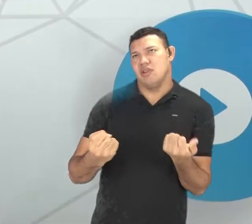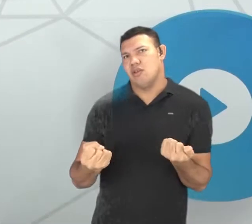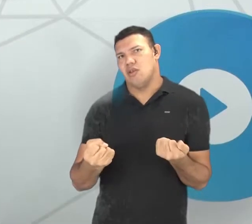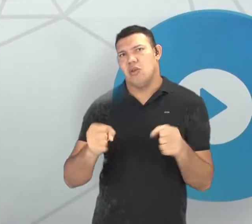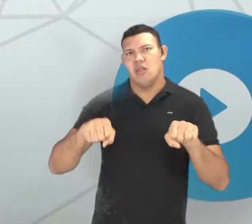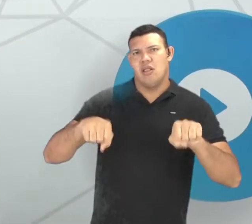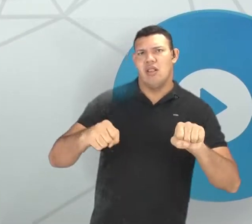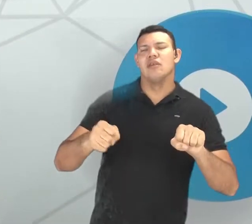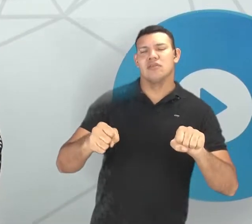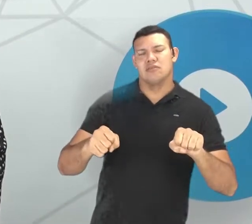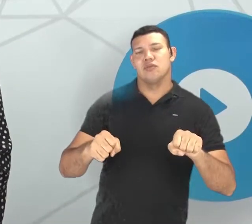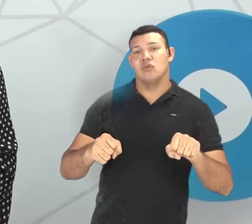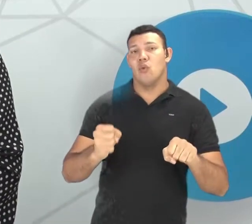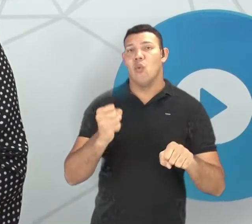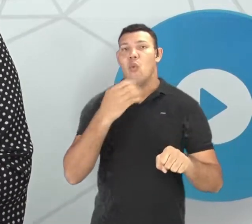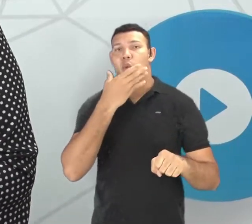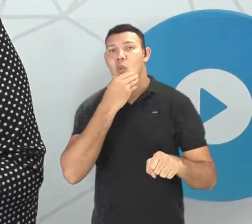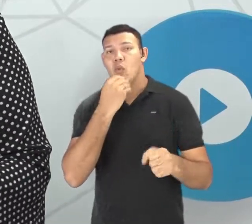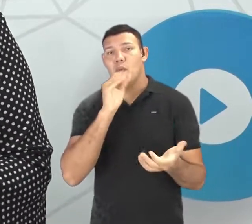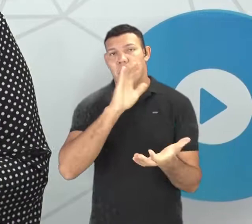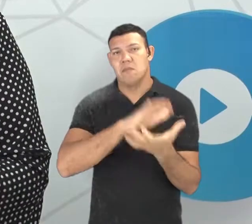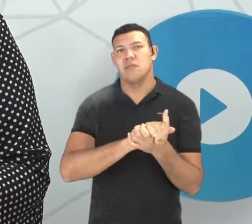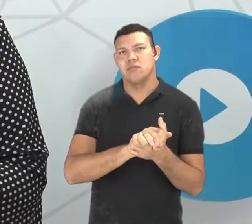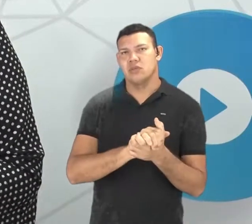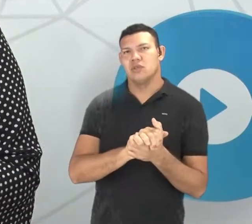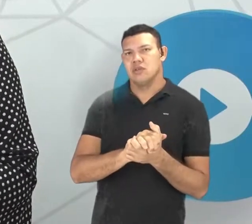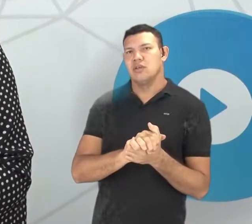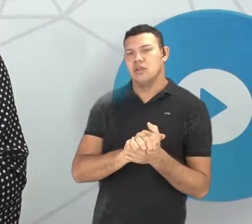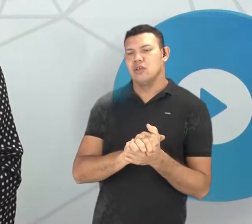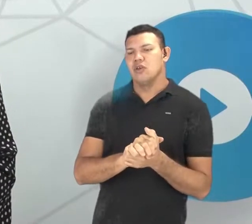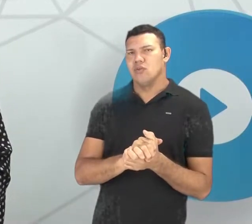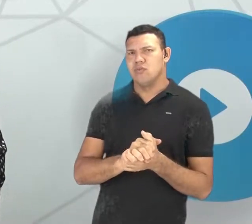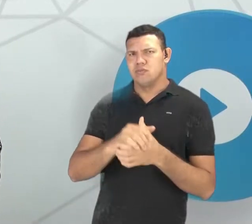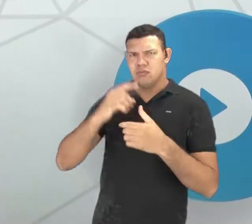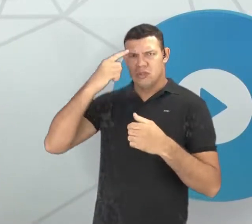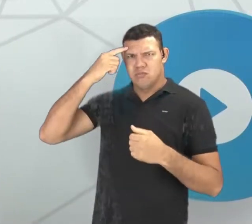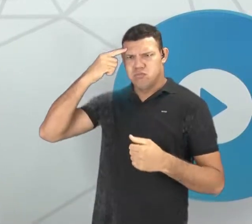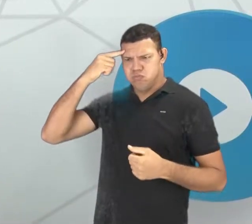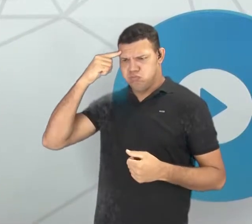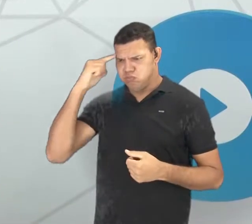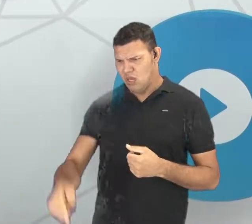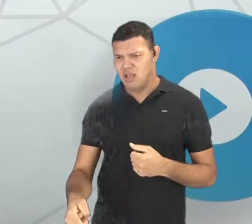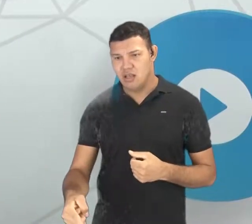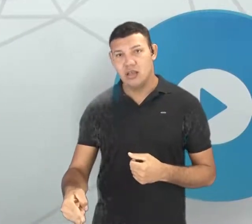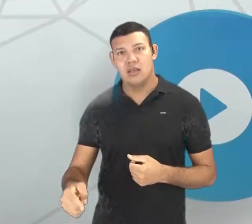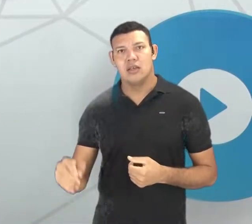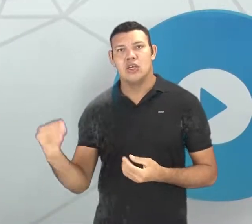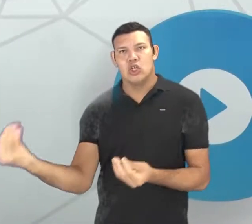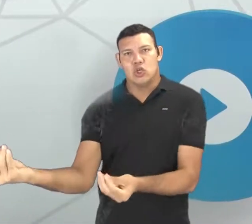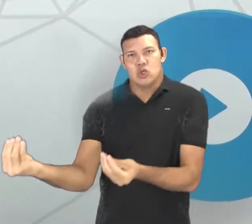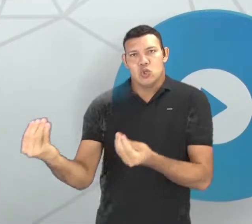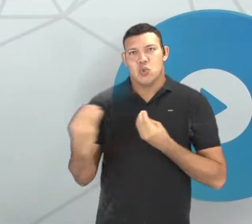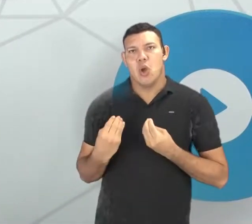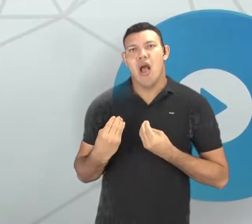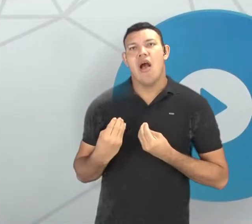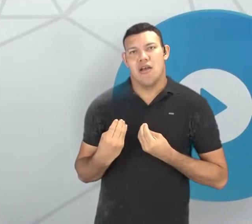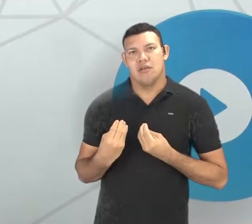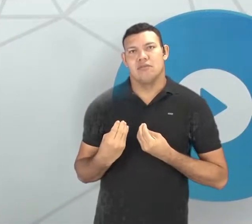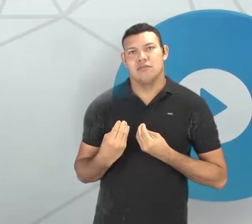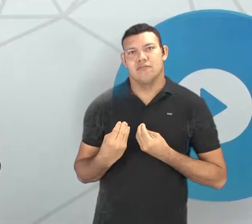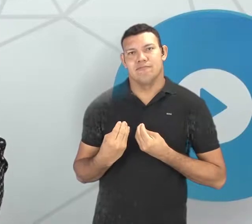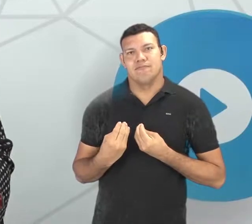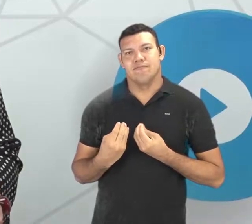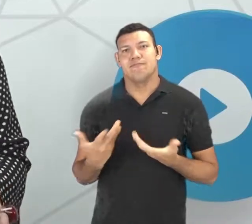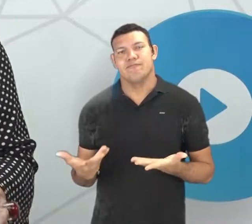nome dele exclusivamente. Muitas vezes não se trata de marido e mulher, mas os namorados, cuidado, as moças